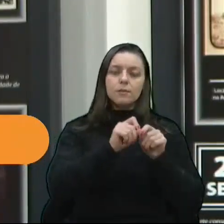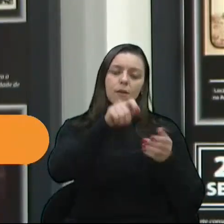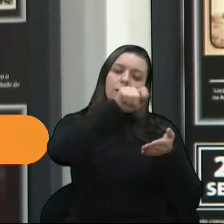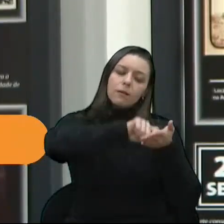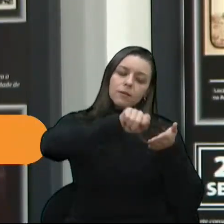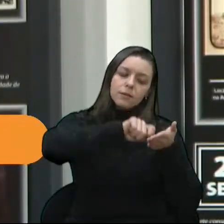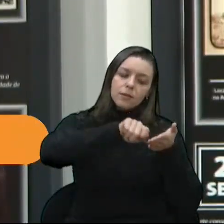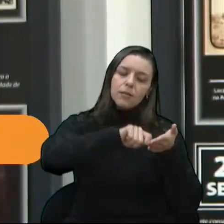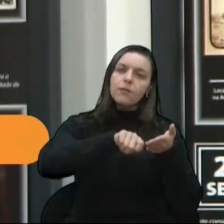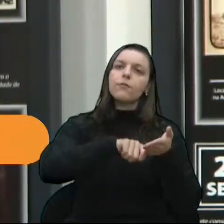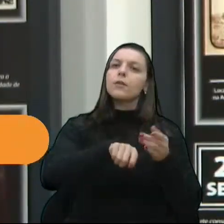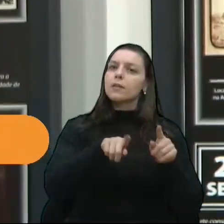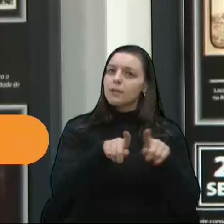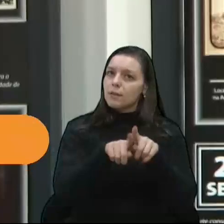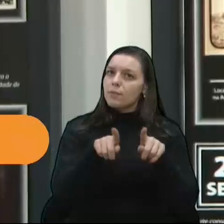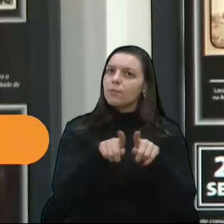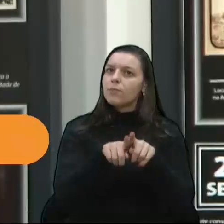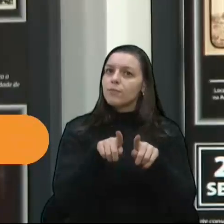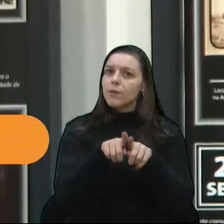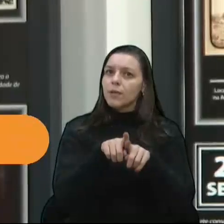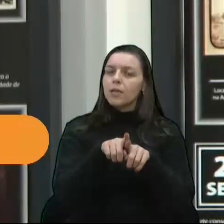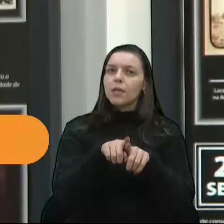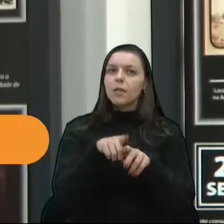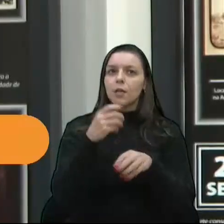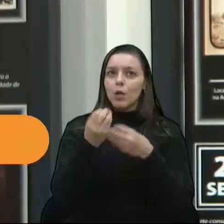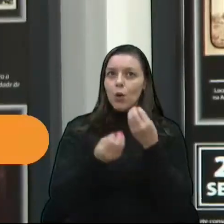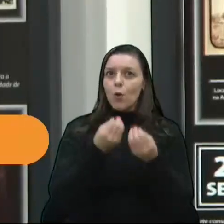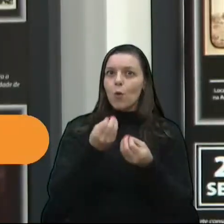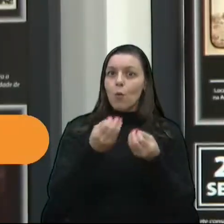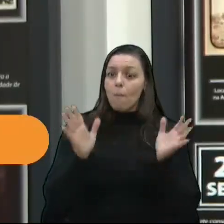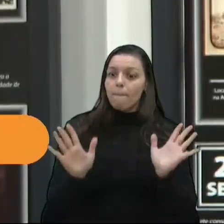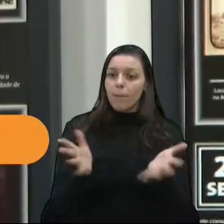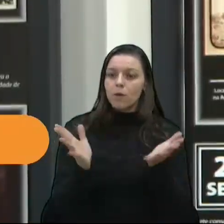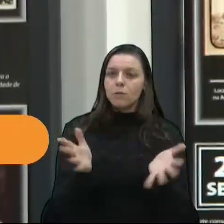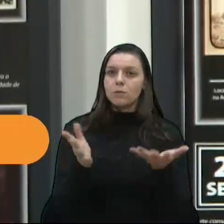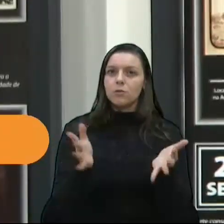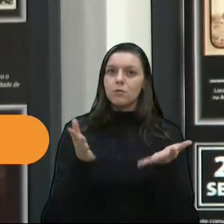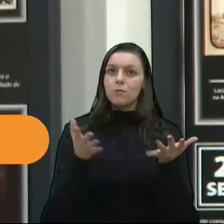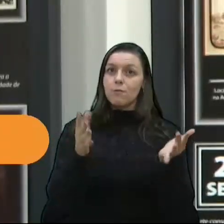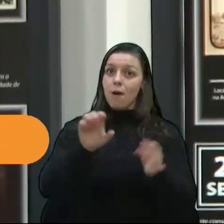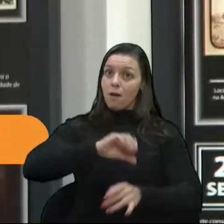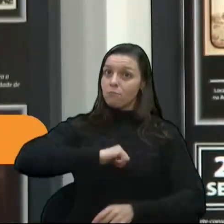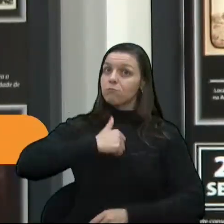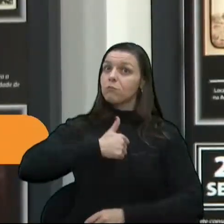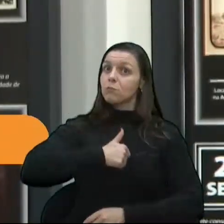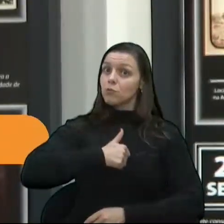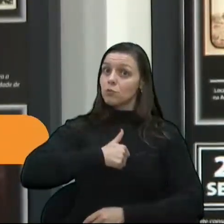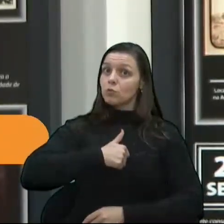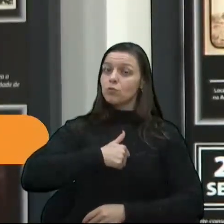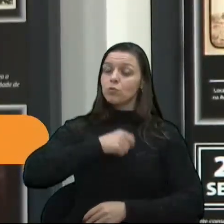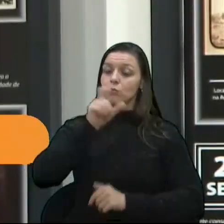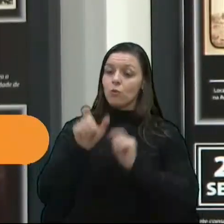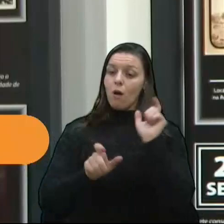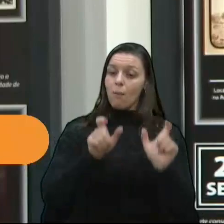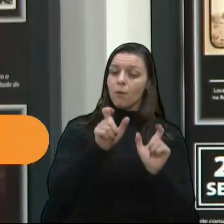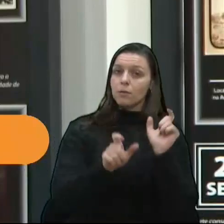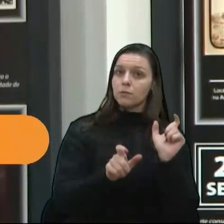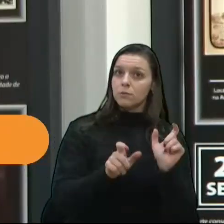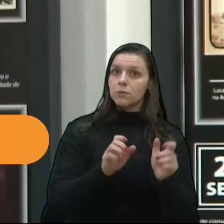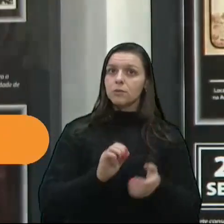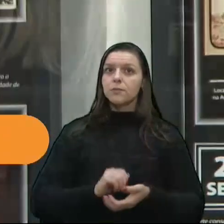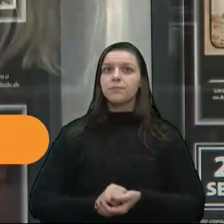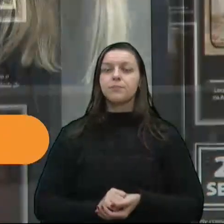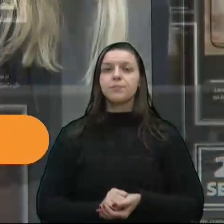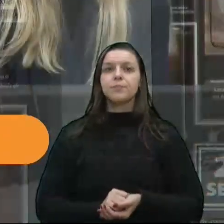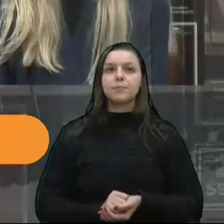escrever. Vocês também acabaram mexendo um pouquinho, estimulando a autoestima dessa turma. Um lado interessante, né,